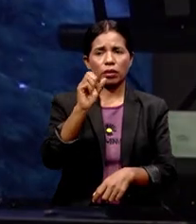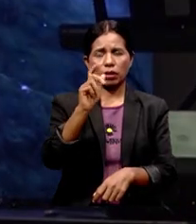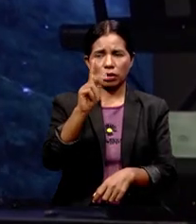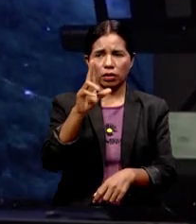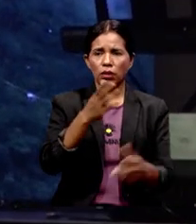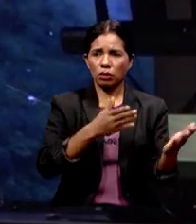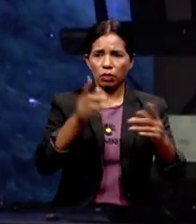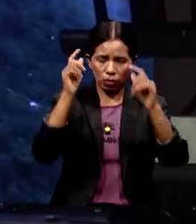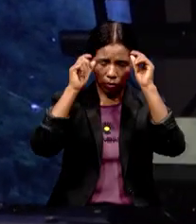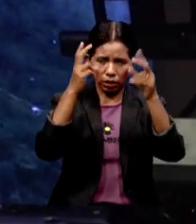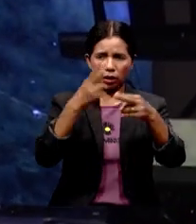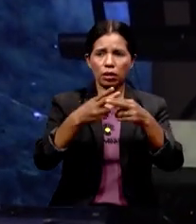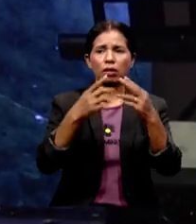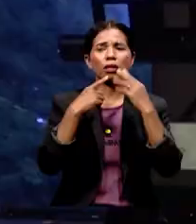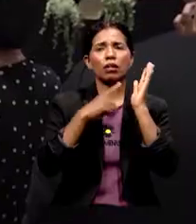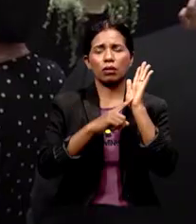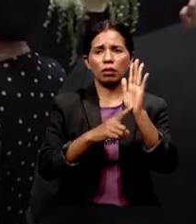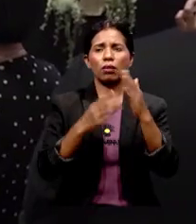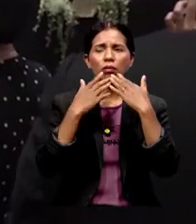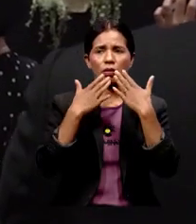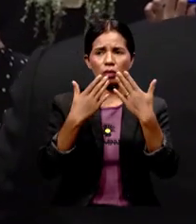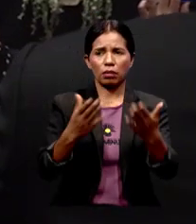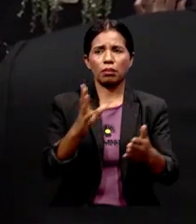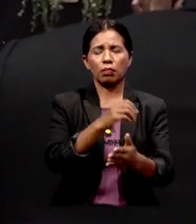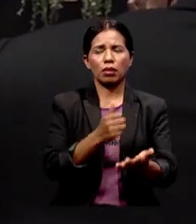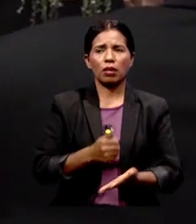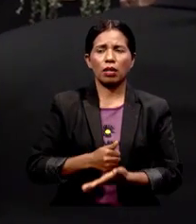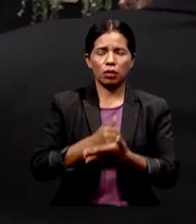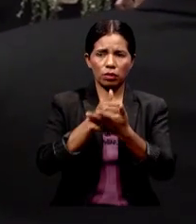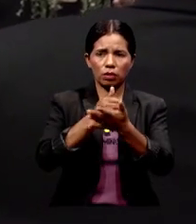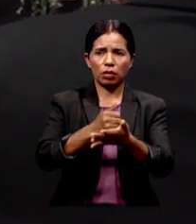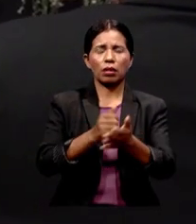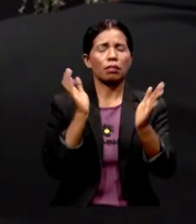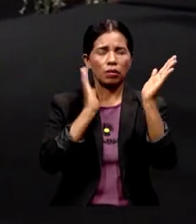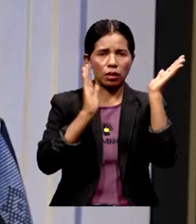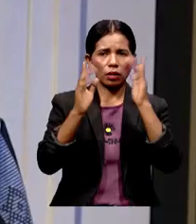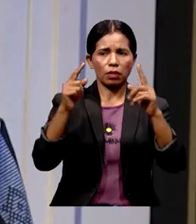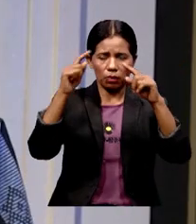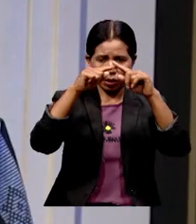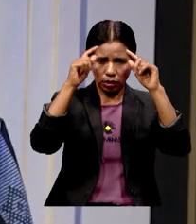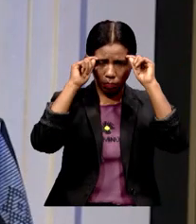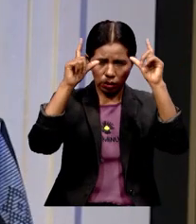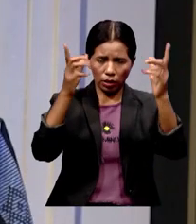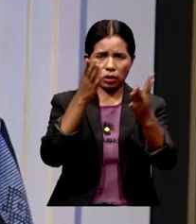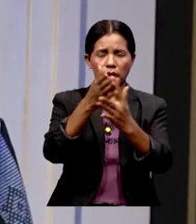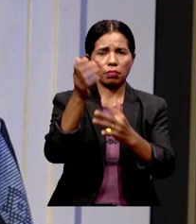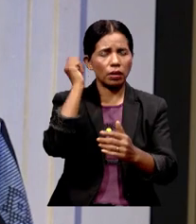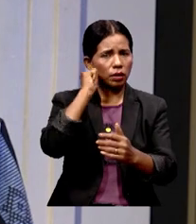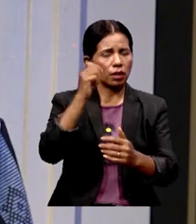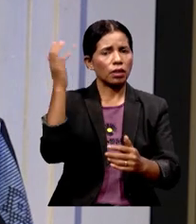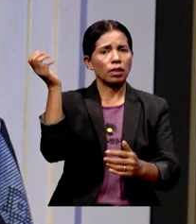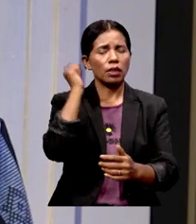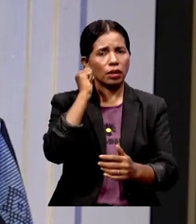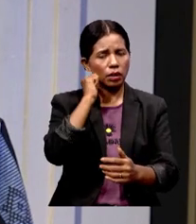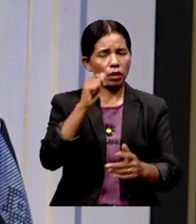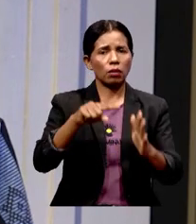lori Timor-Leste na naran, ato agradece no apreciação ba apoio consciente Malásia nian ba Timor-Leste na adesão tomak ia ASEAN, hau